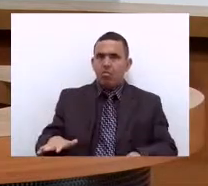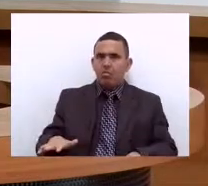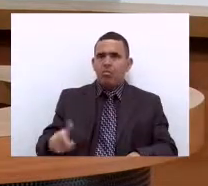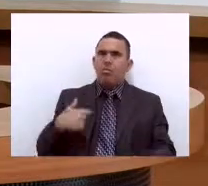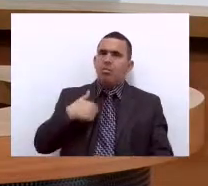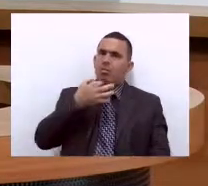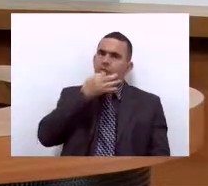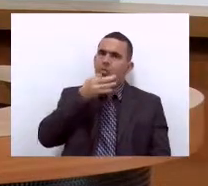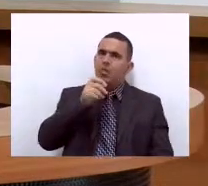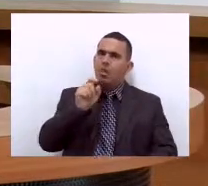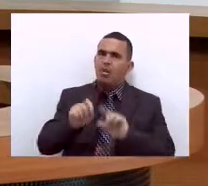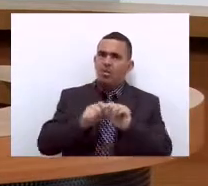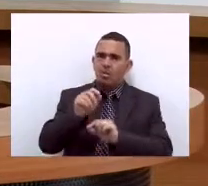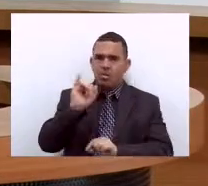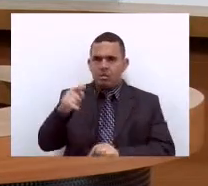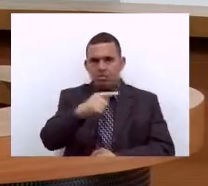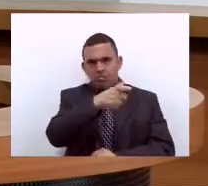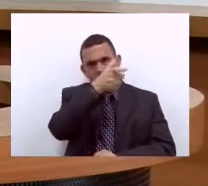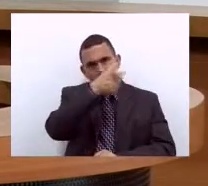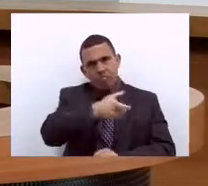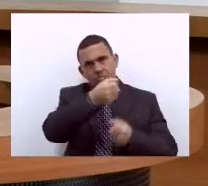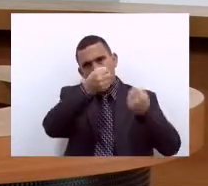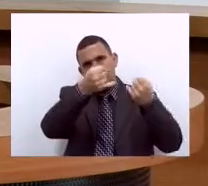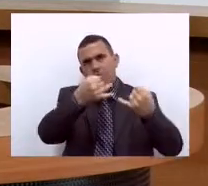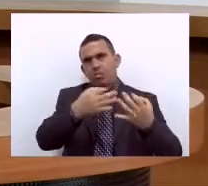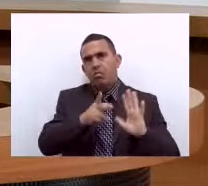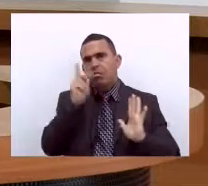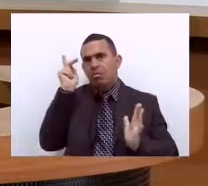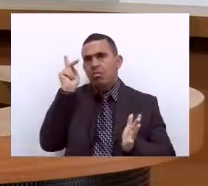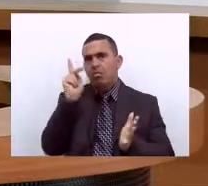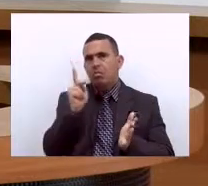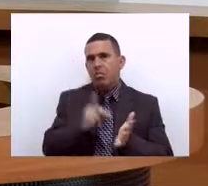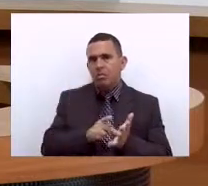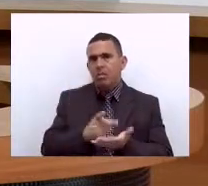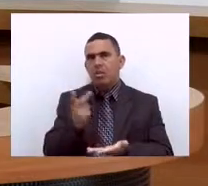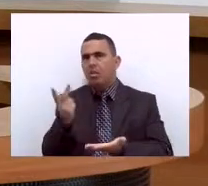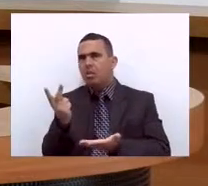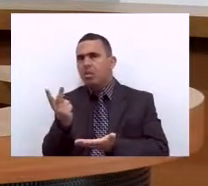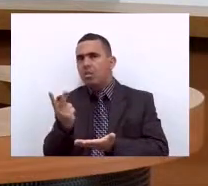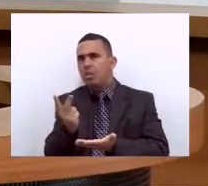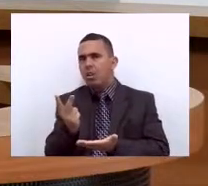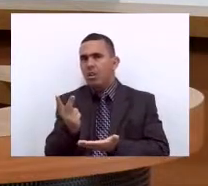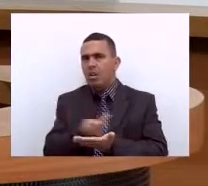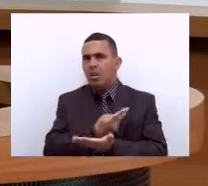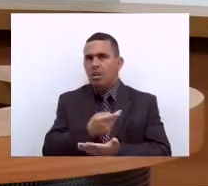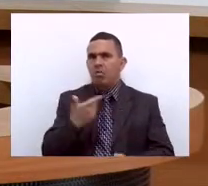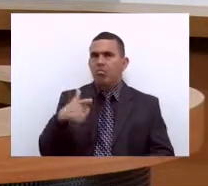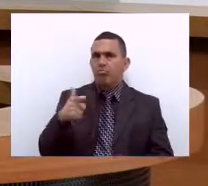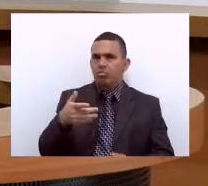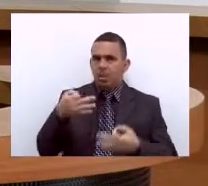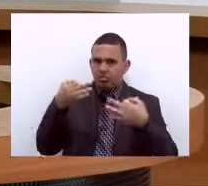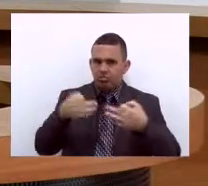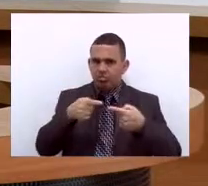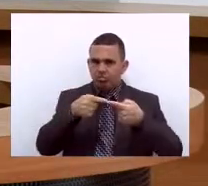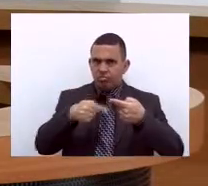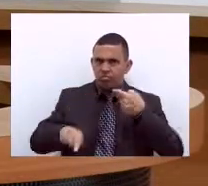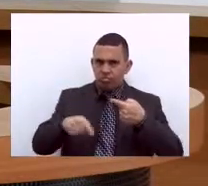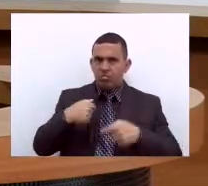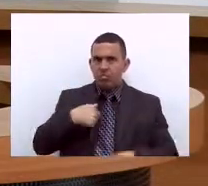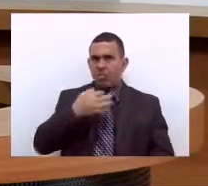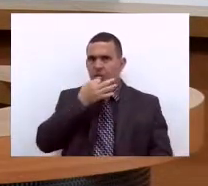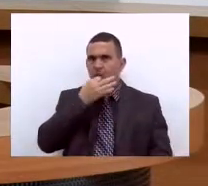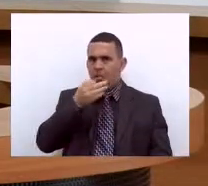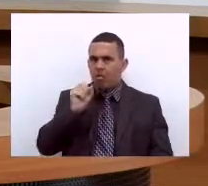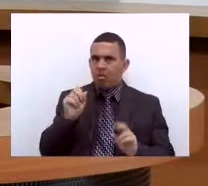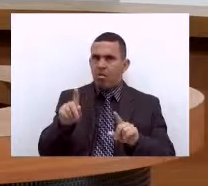se realmente o que ele está falando não é certo, não tem procedimento, eu acho que é ok,